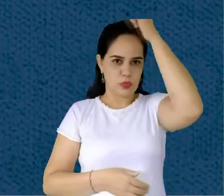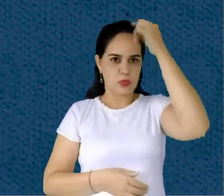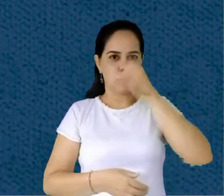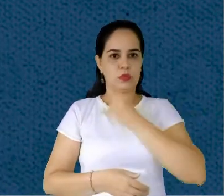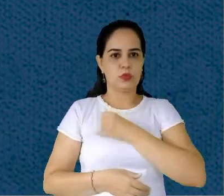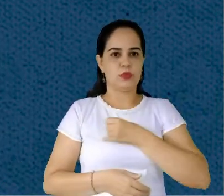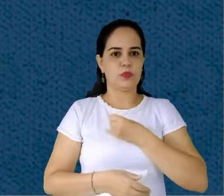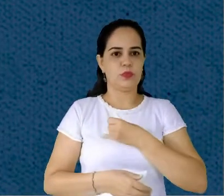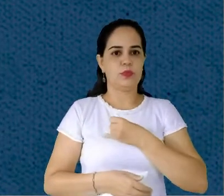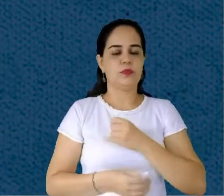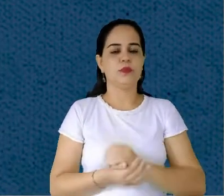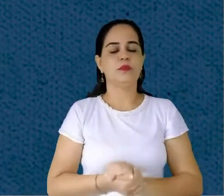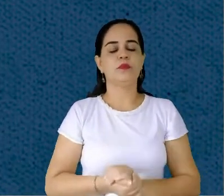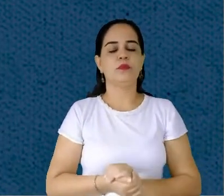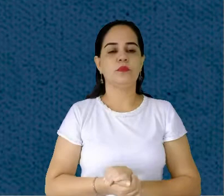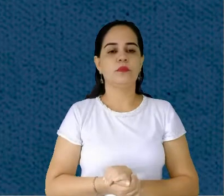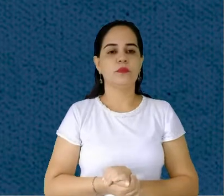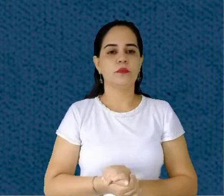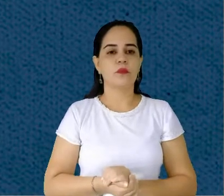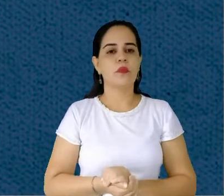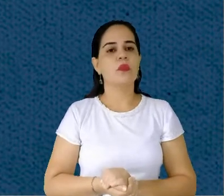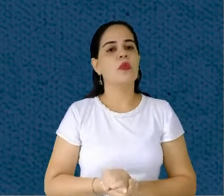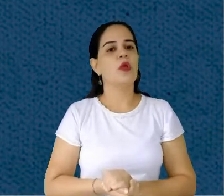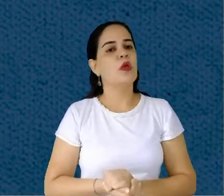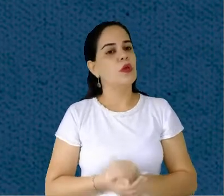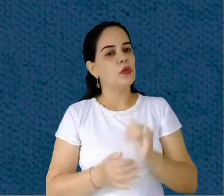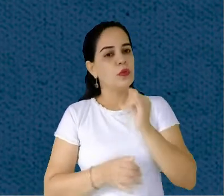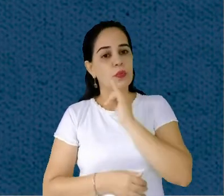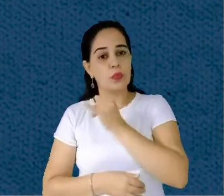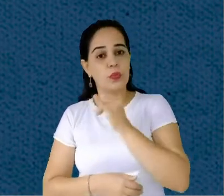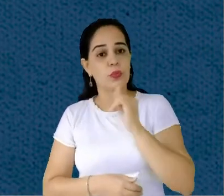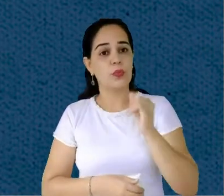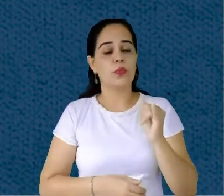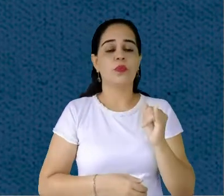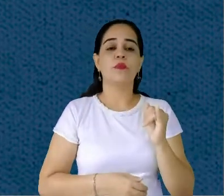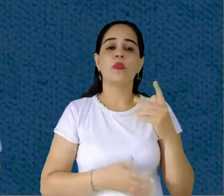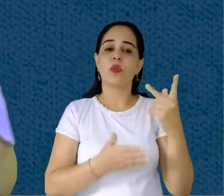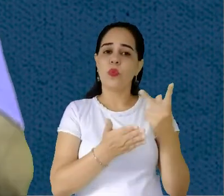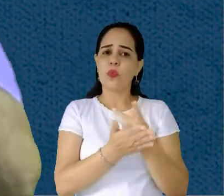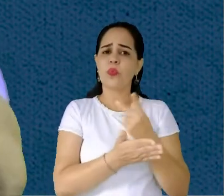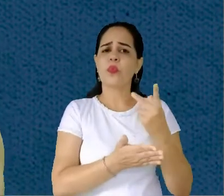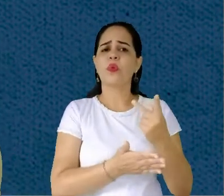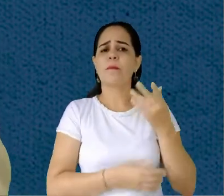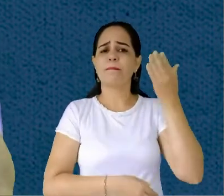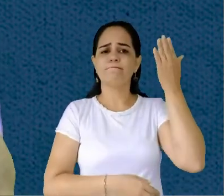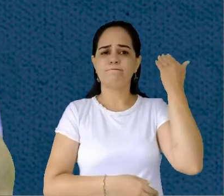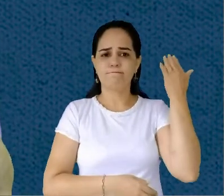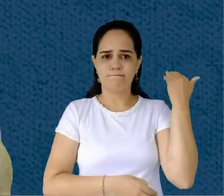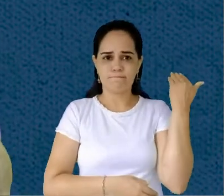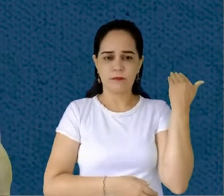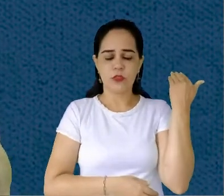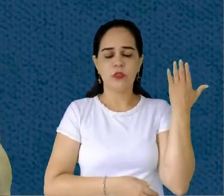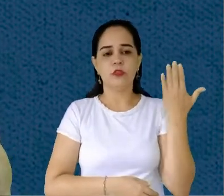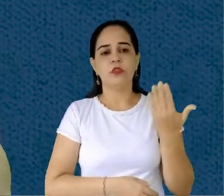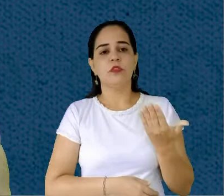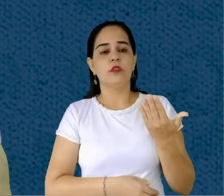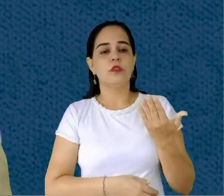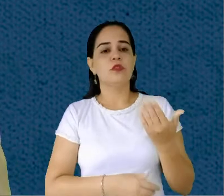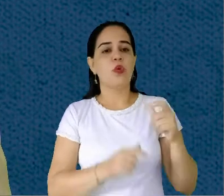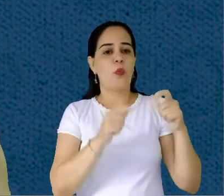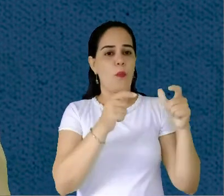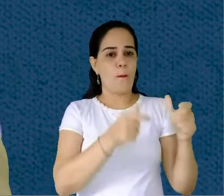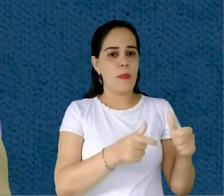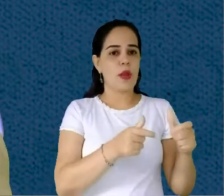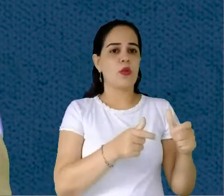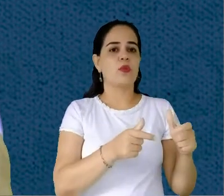do Apocalipse de São João, no qual João nos conta as aparições que ele teve,